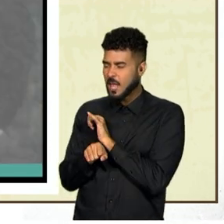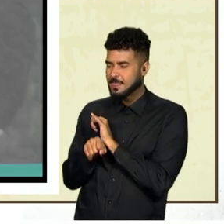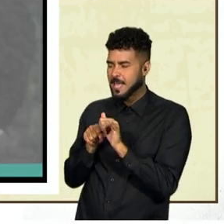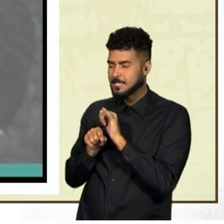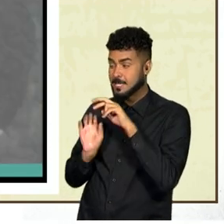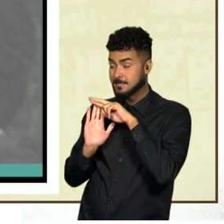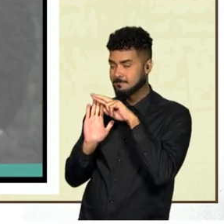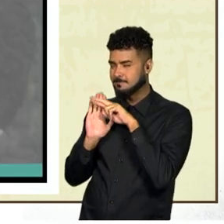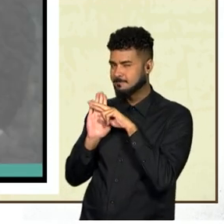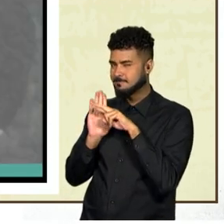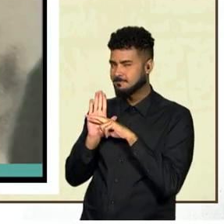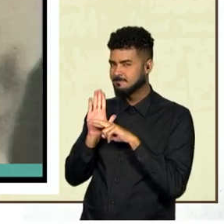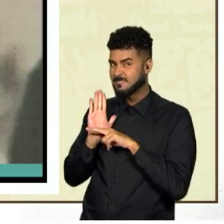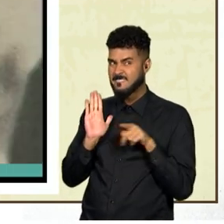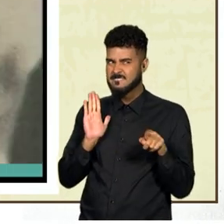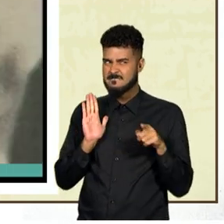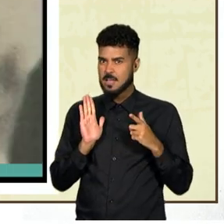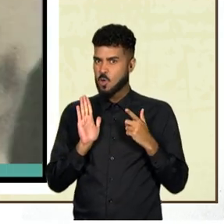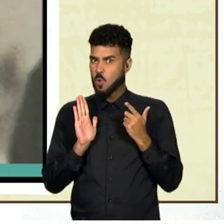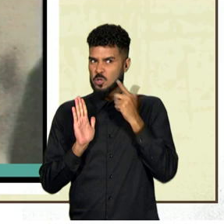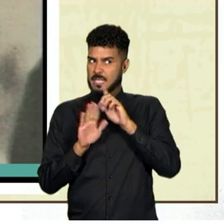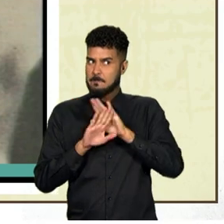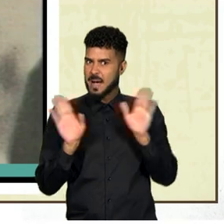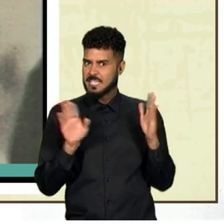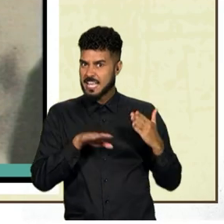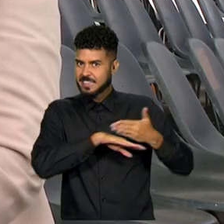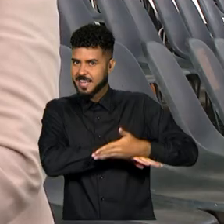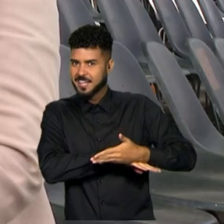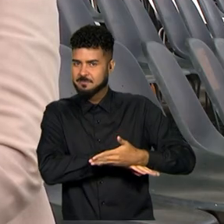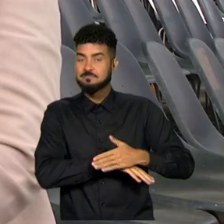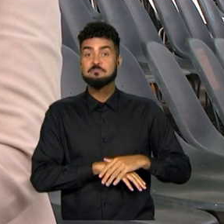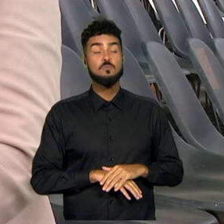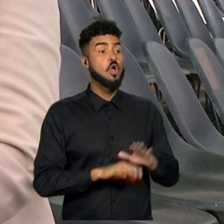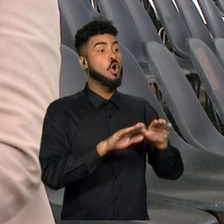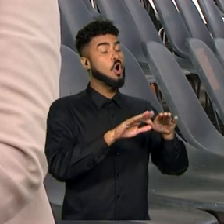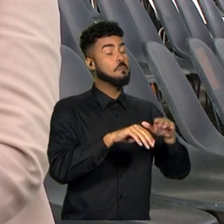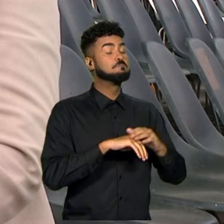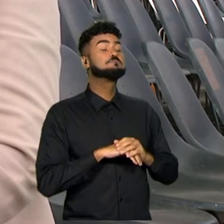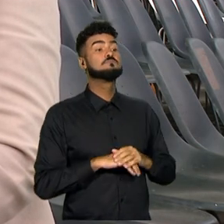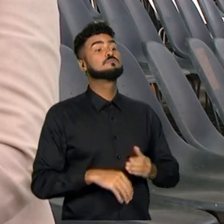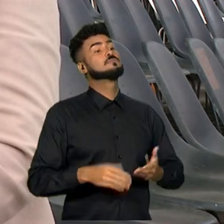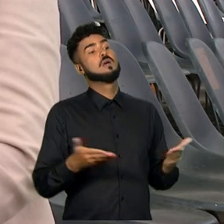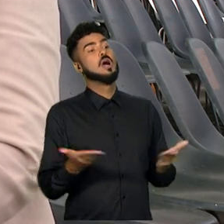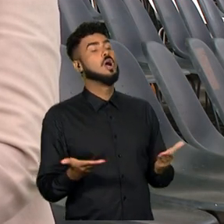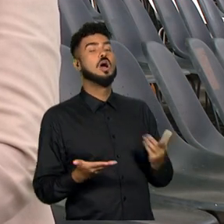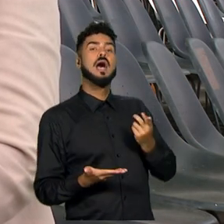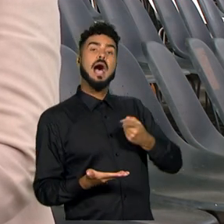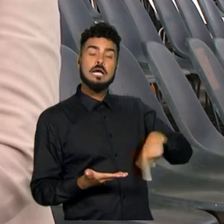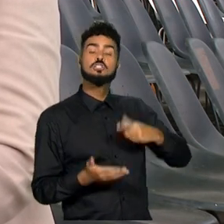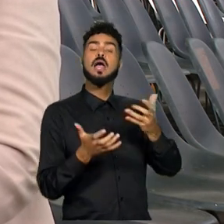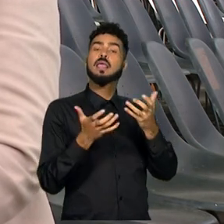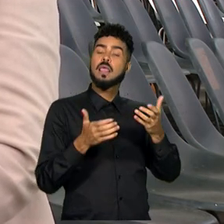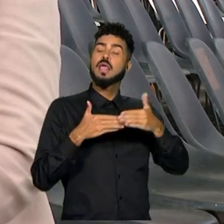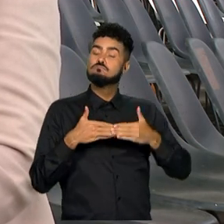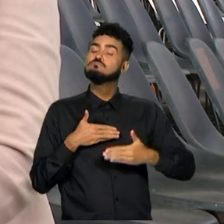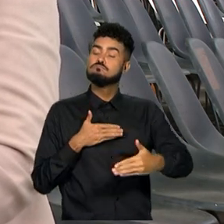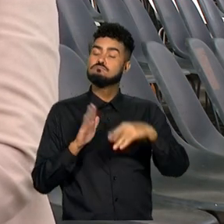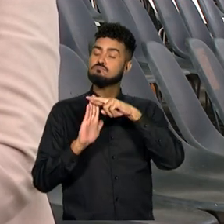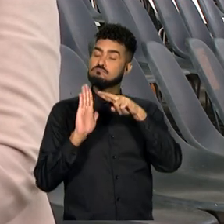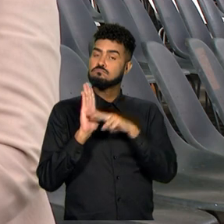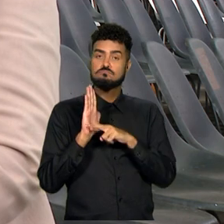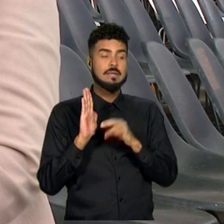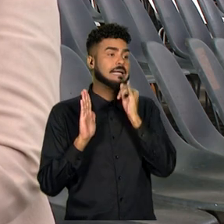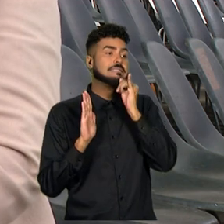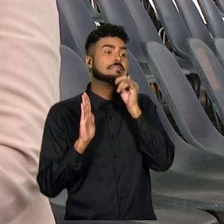mecanismos para que isso não seja mais possível. Olha, a gente quer que daqui por diante,